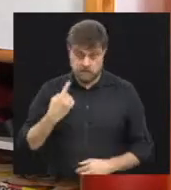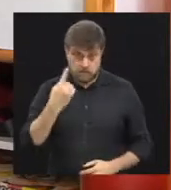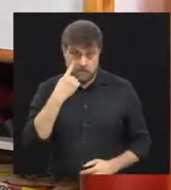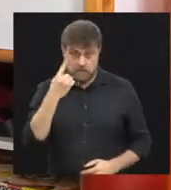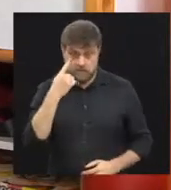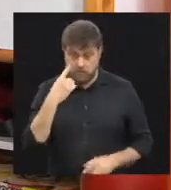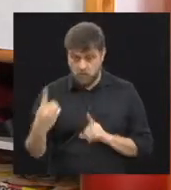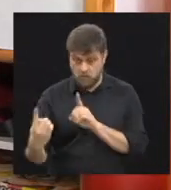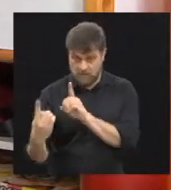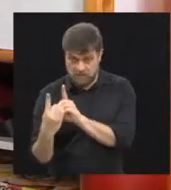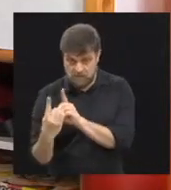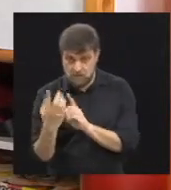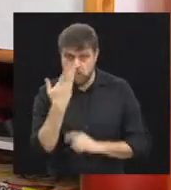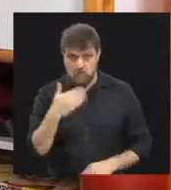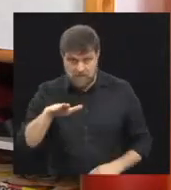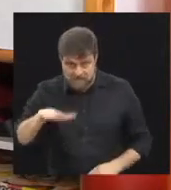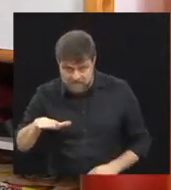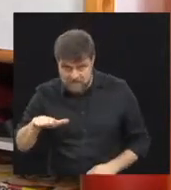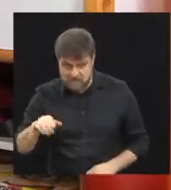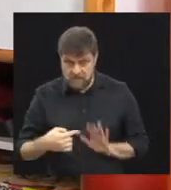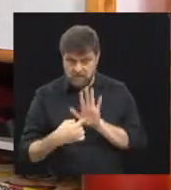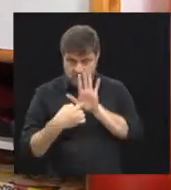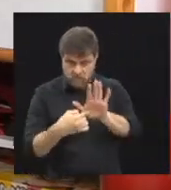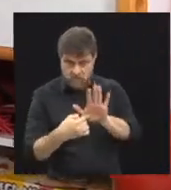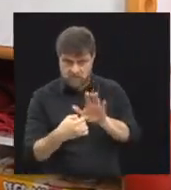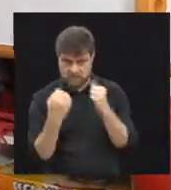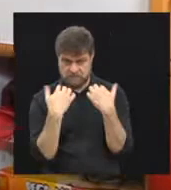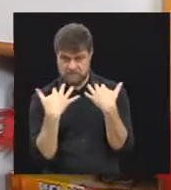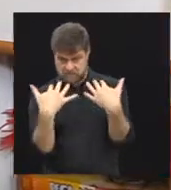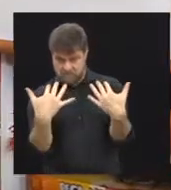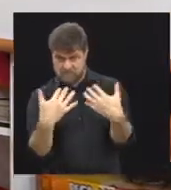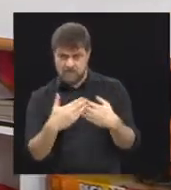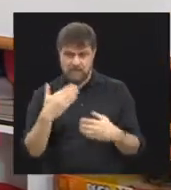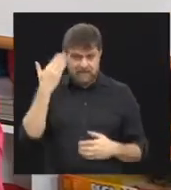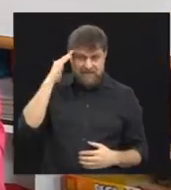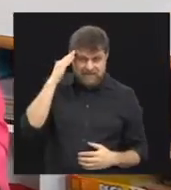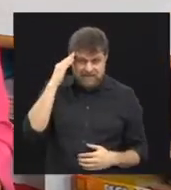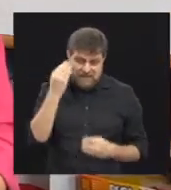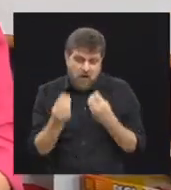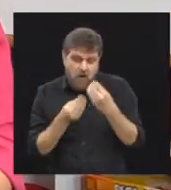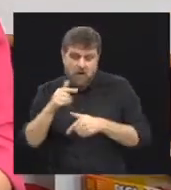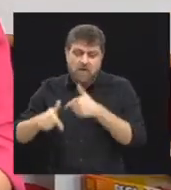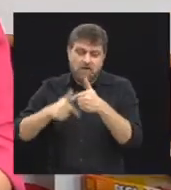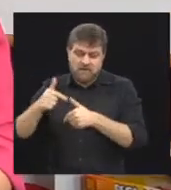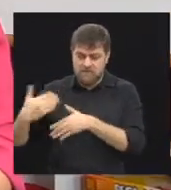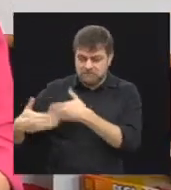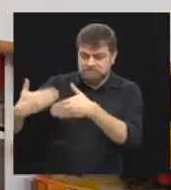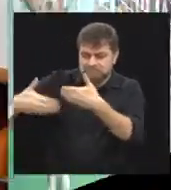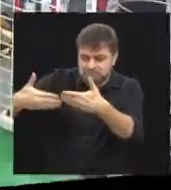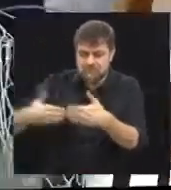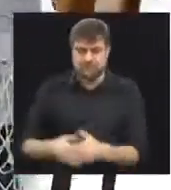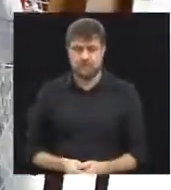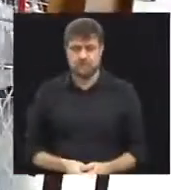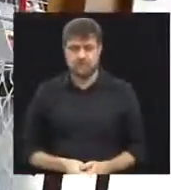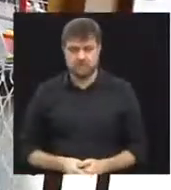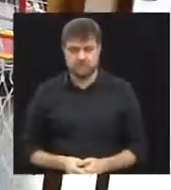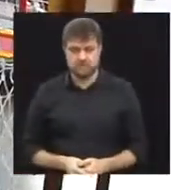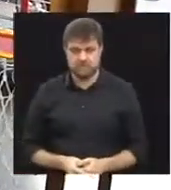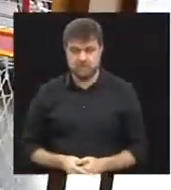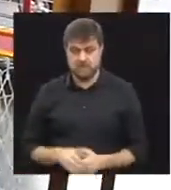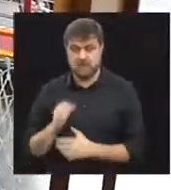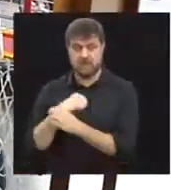um atendimento de uma criança. Eu vou passar para o pessoal de casa para ter uma ideia desse trabalho que vocês desenvolvem.